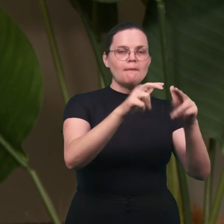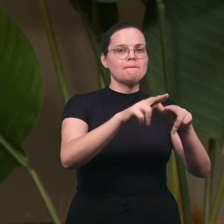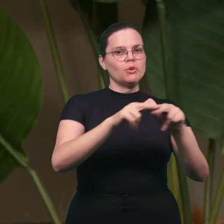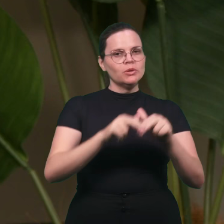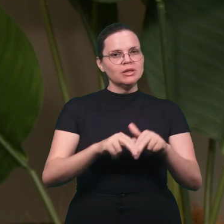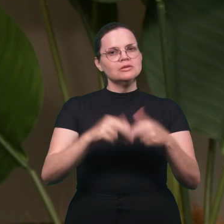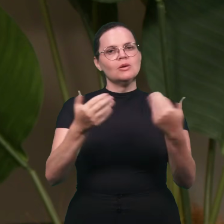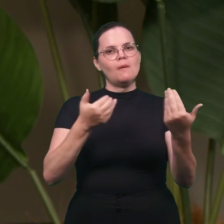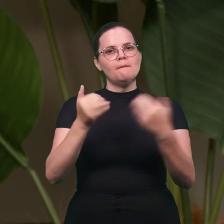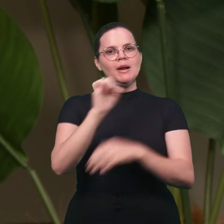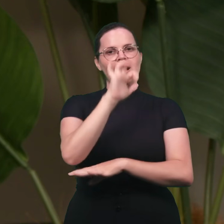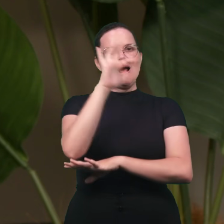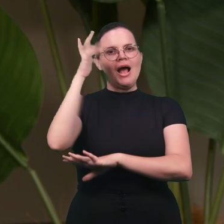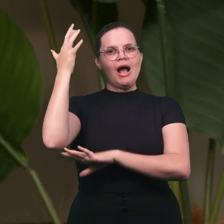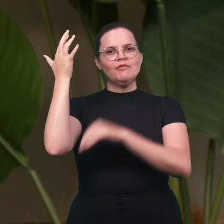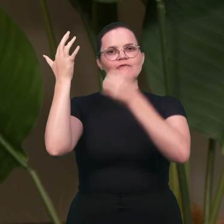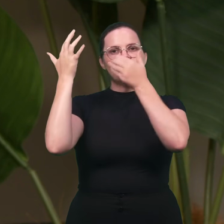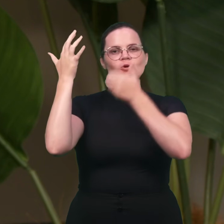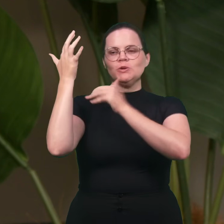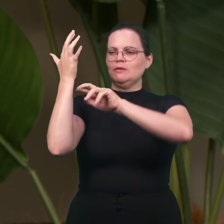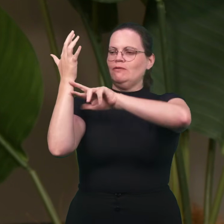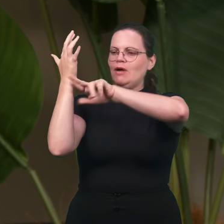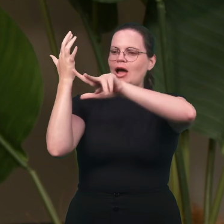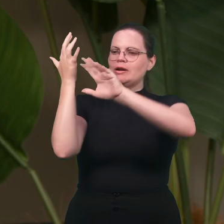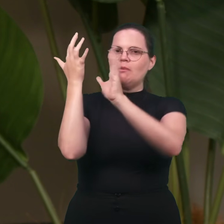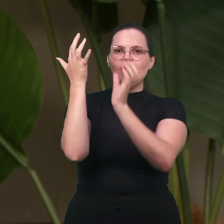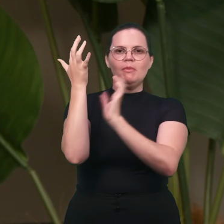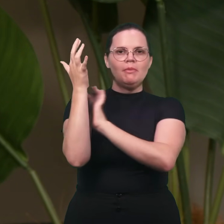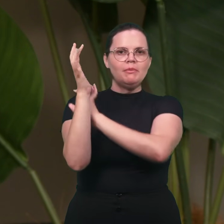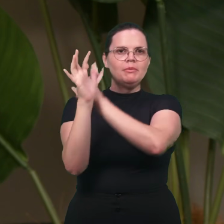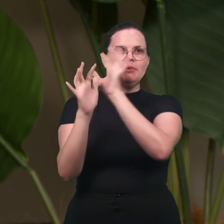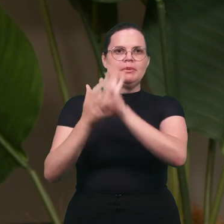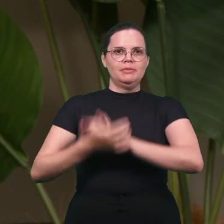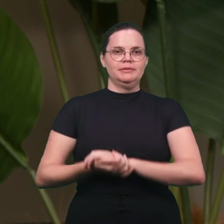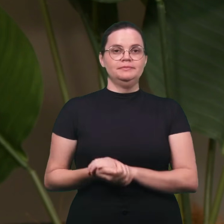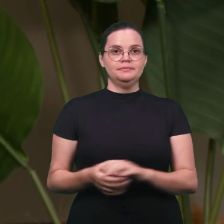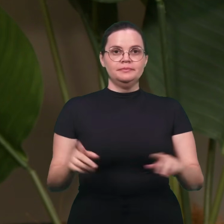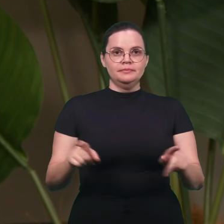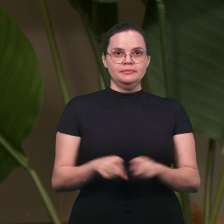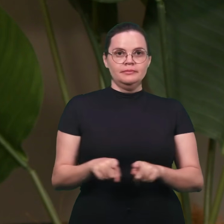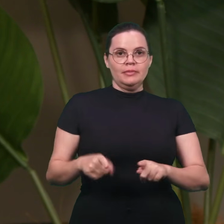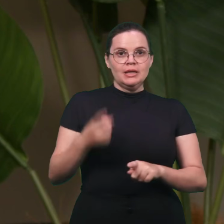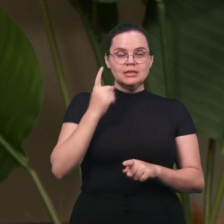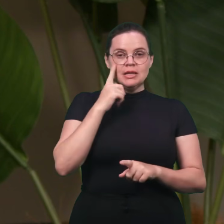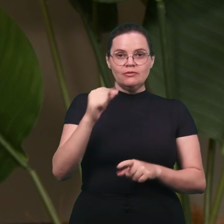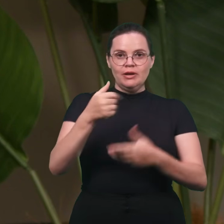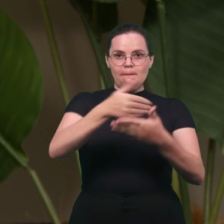o versículo completa dizendo assim: ramo frutífero que cobre os